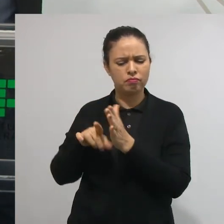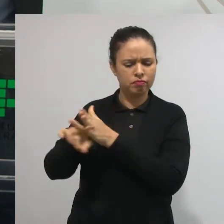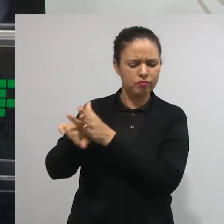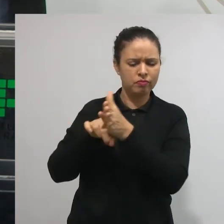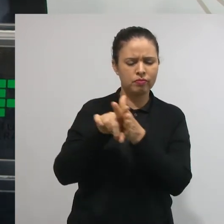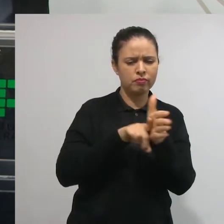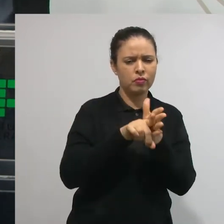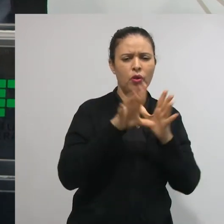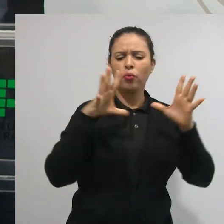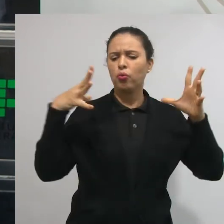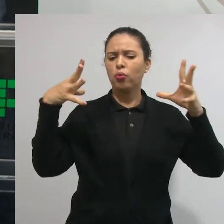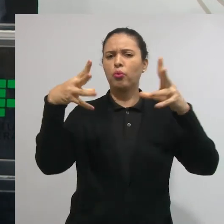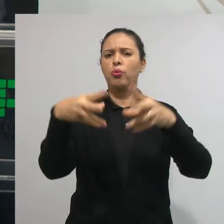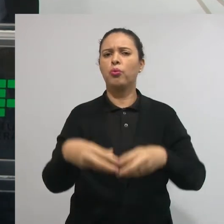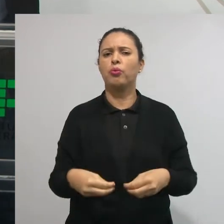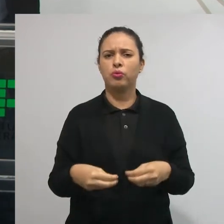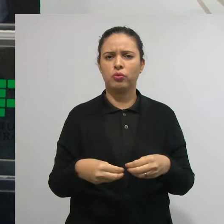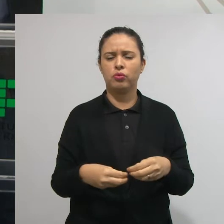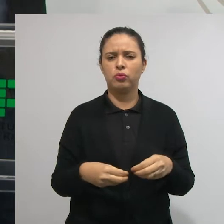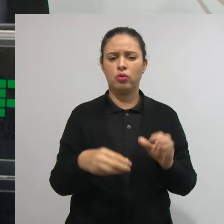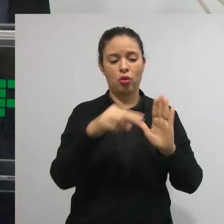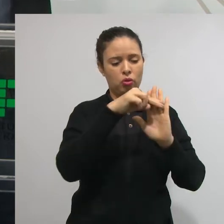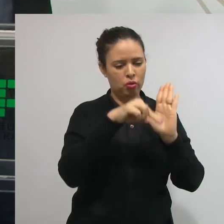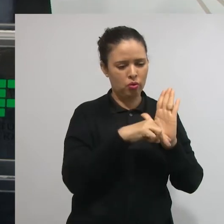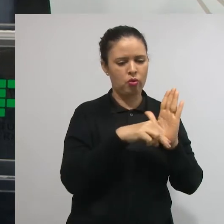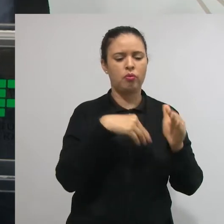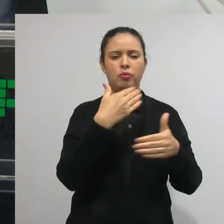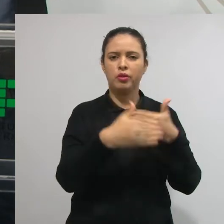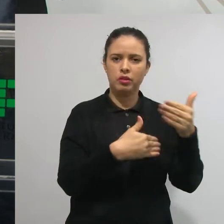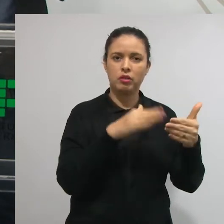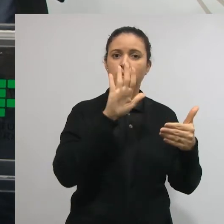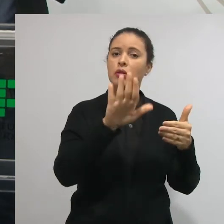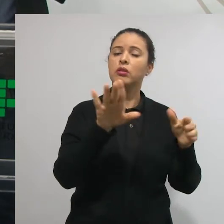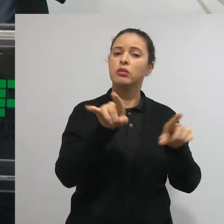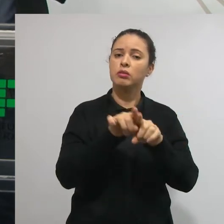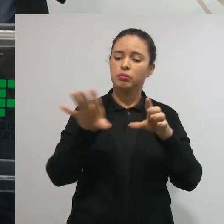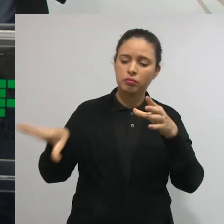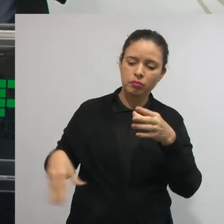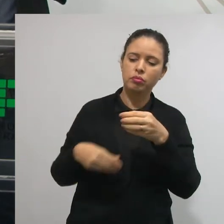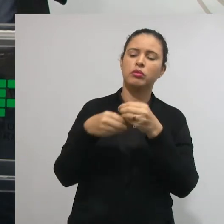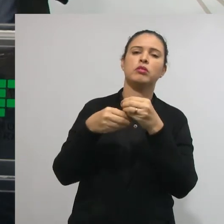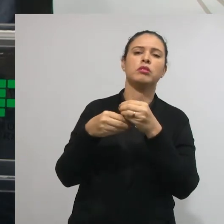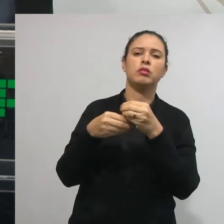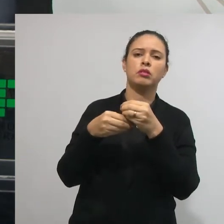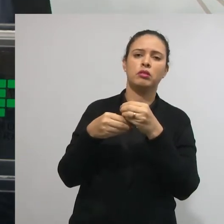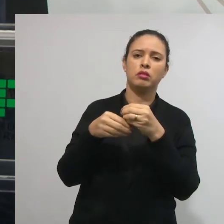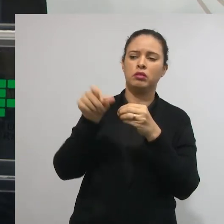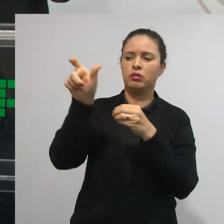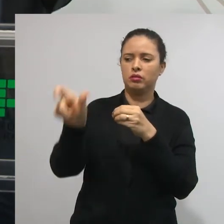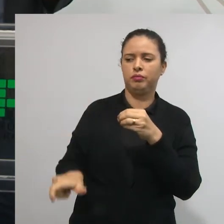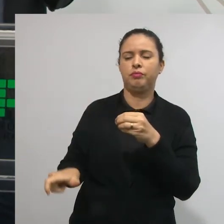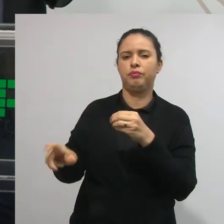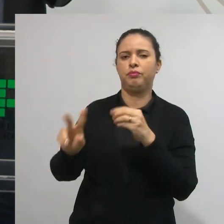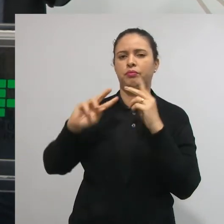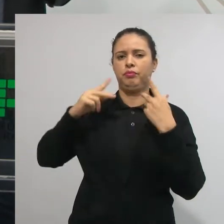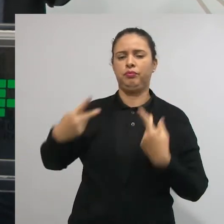pelos processos, não só pelas normas, não só pela estrutura, mas pelo todo,